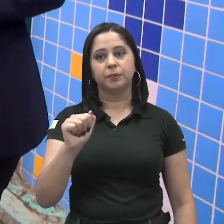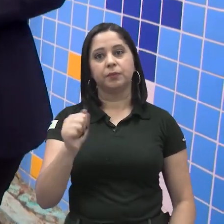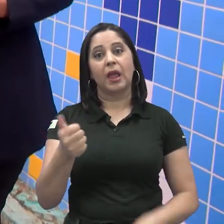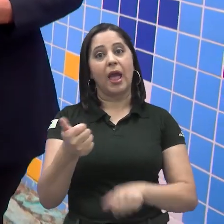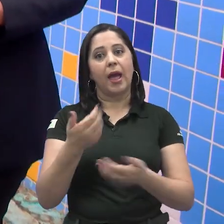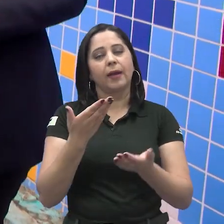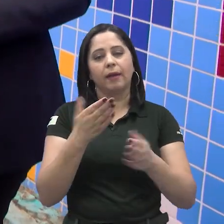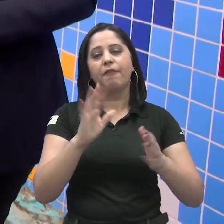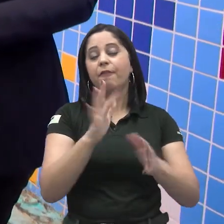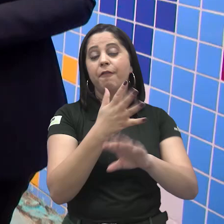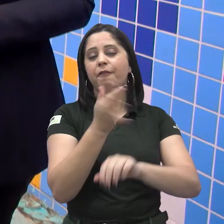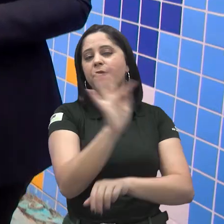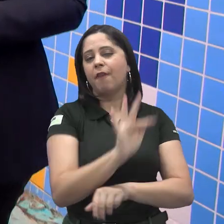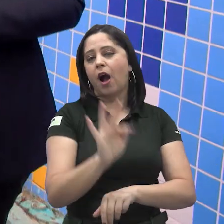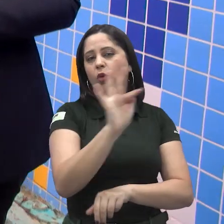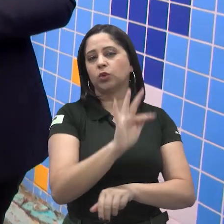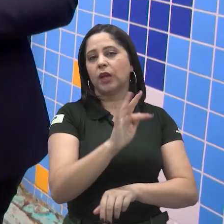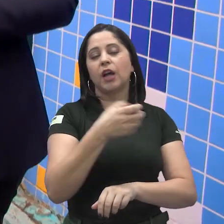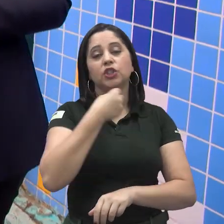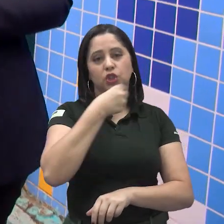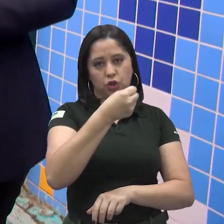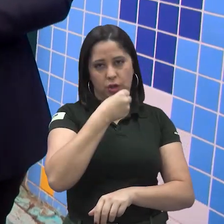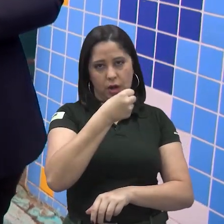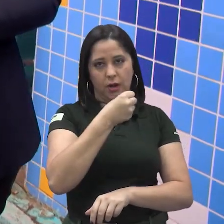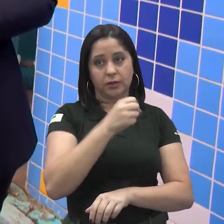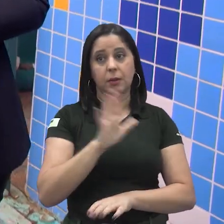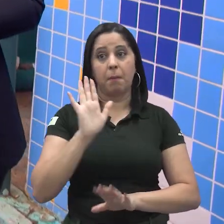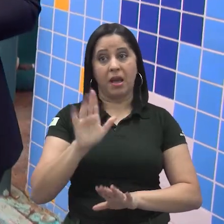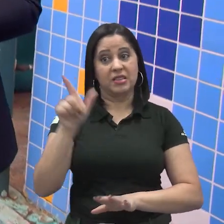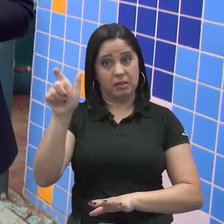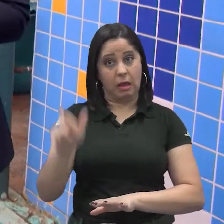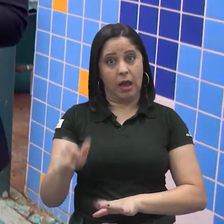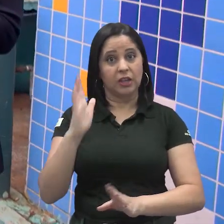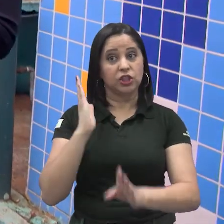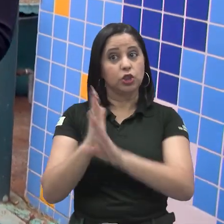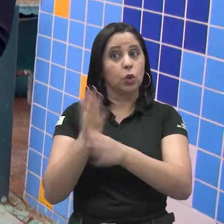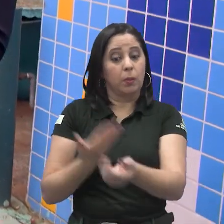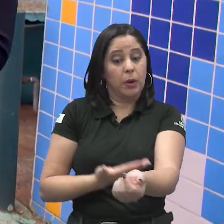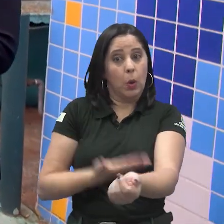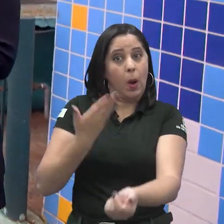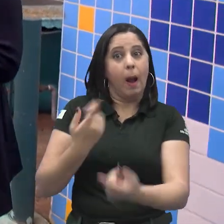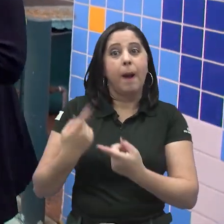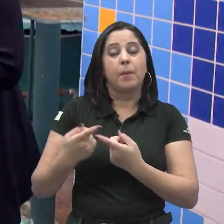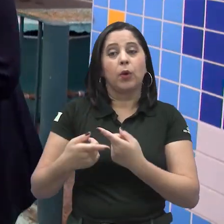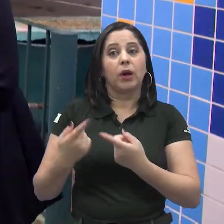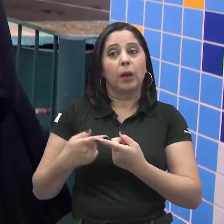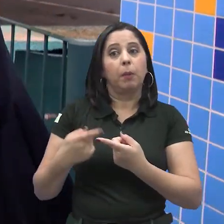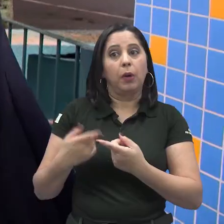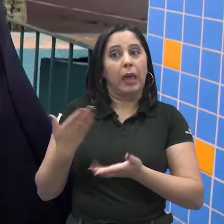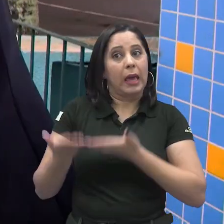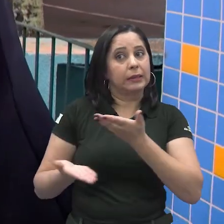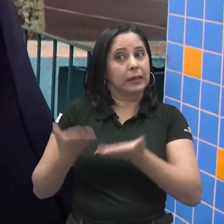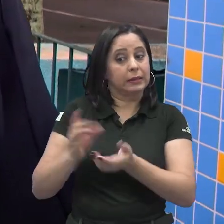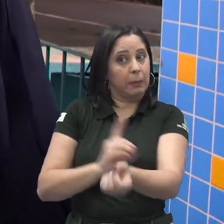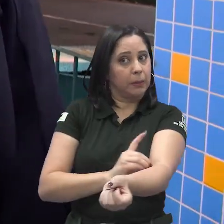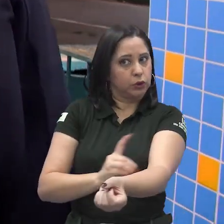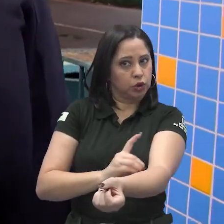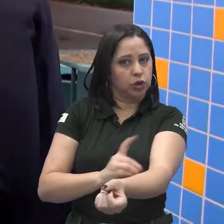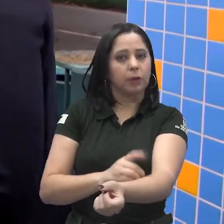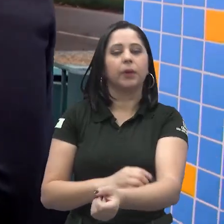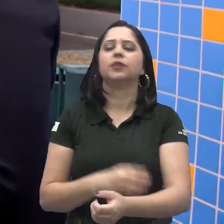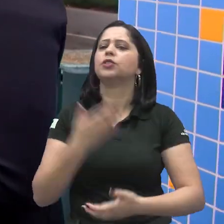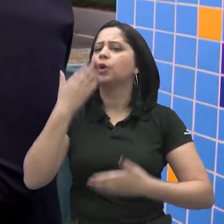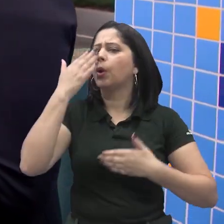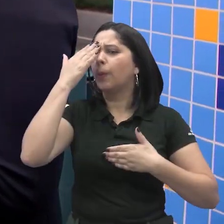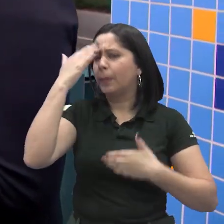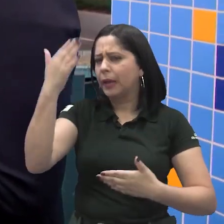anos e ela descobriu aí a pressão alta durante o tratamento de diabetes. Júlia, primeiro, obrigada por você participar do nosso programa de Bem com